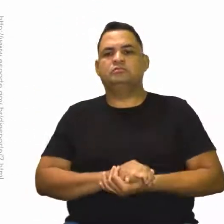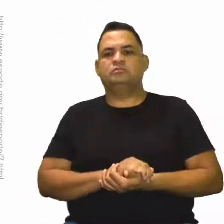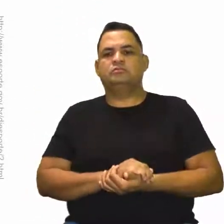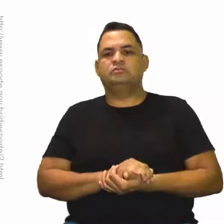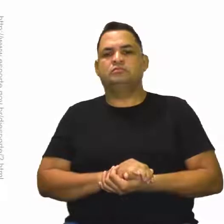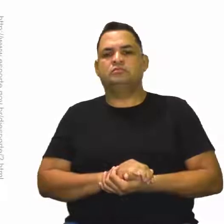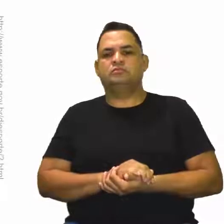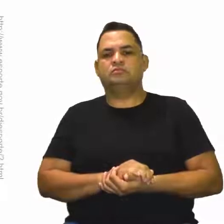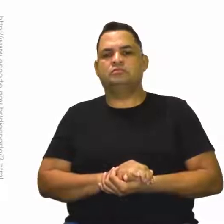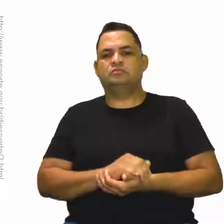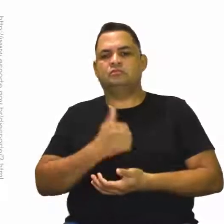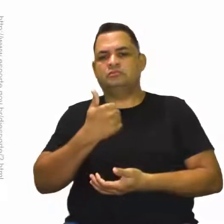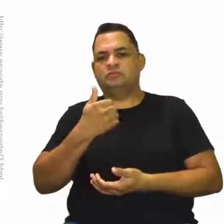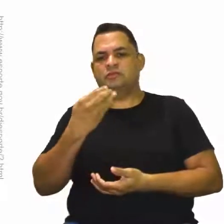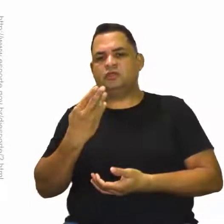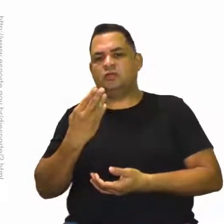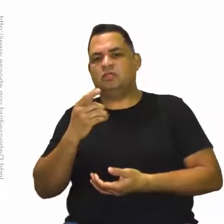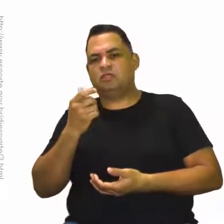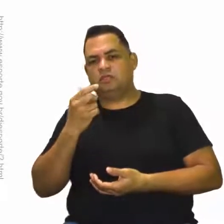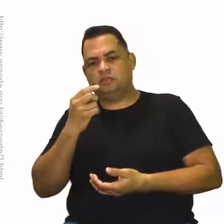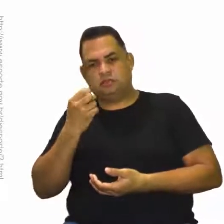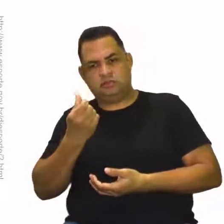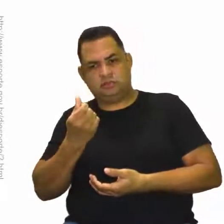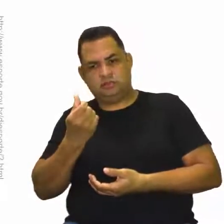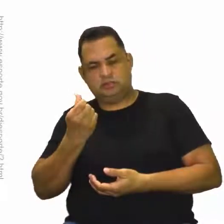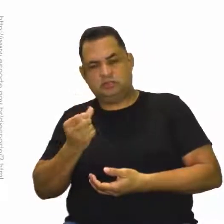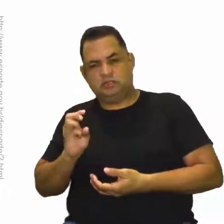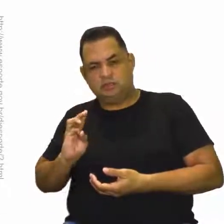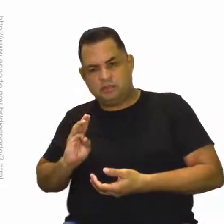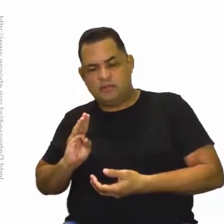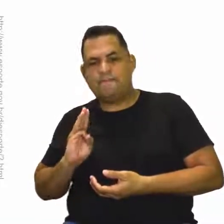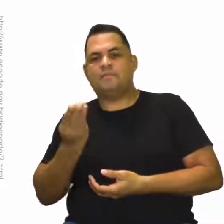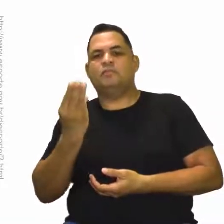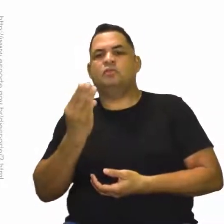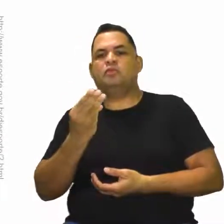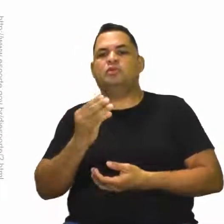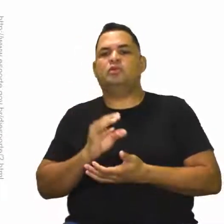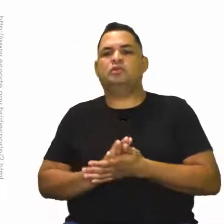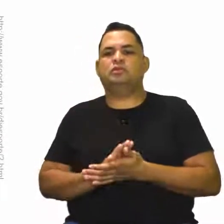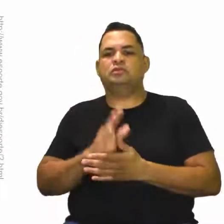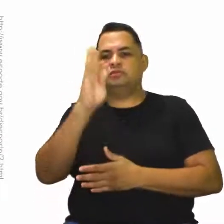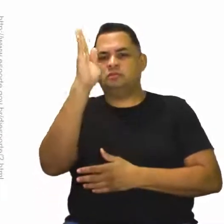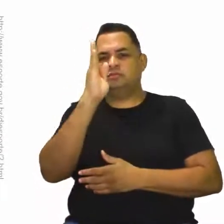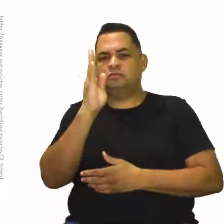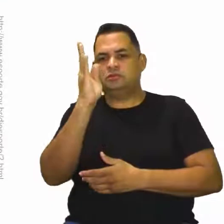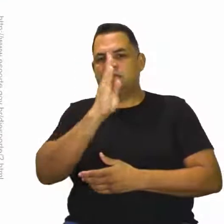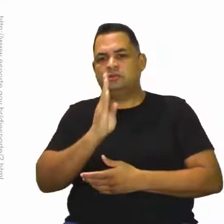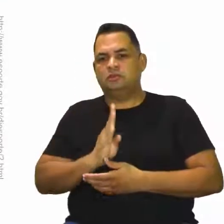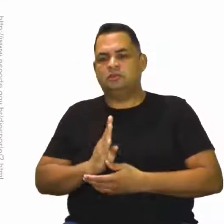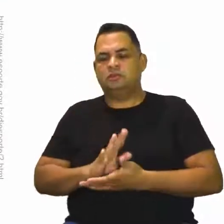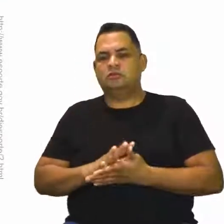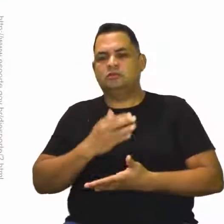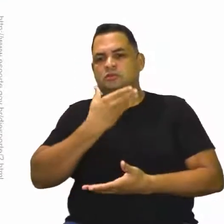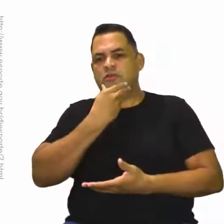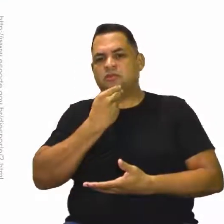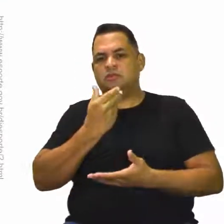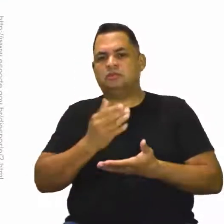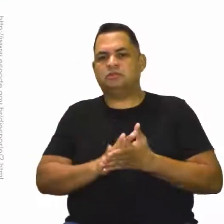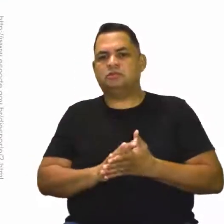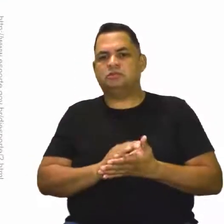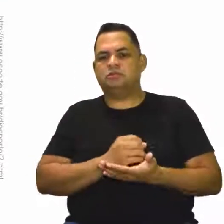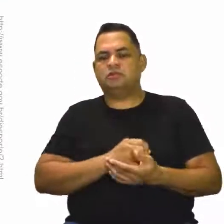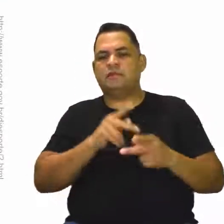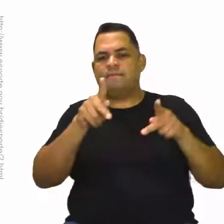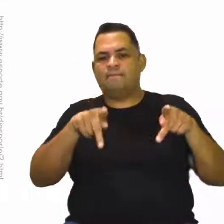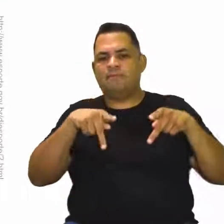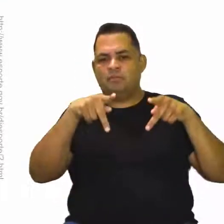Um número de 146 milhões de brasileiros. E essa quantidade aí, ela equivale a uma população